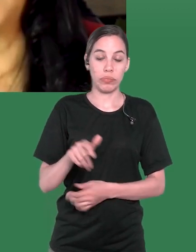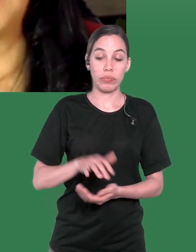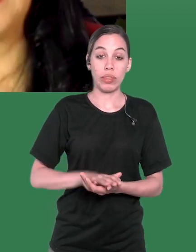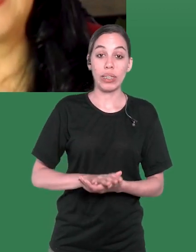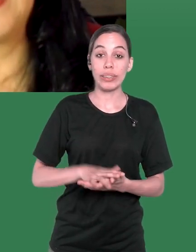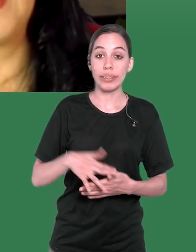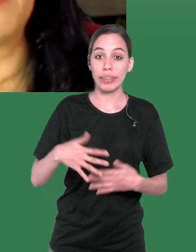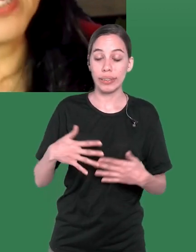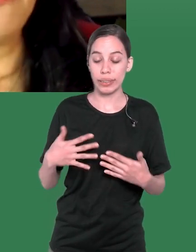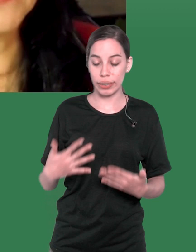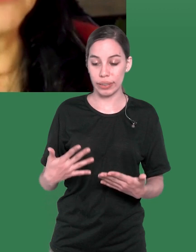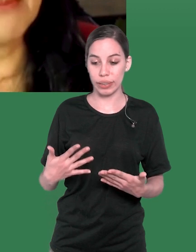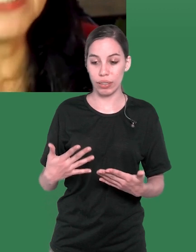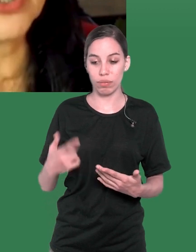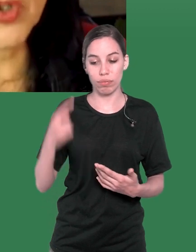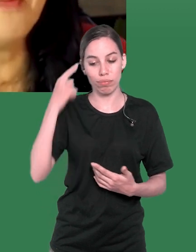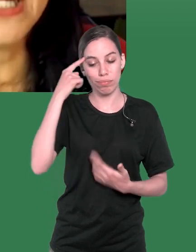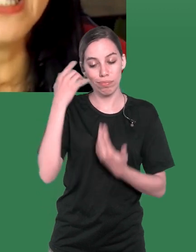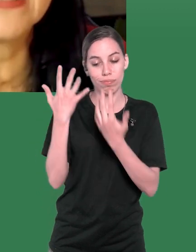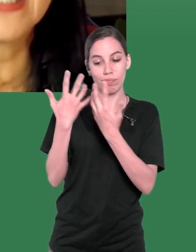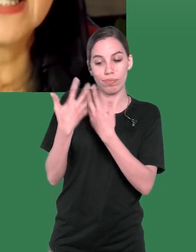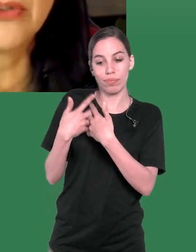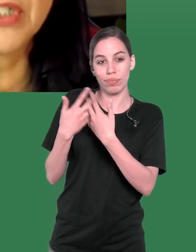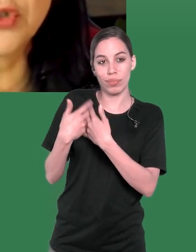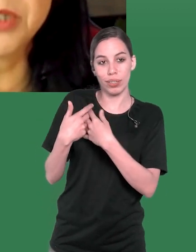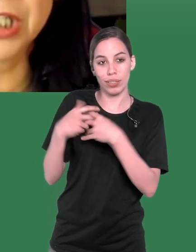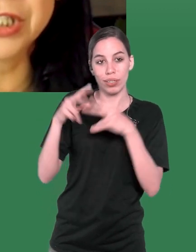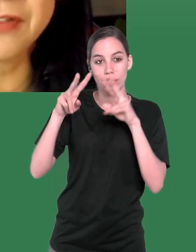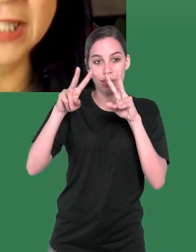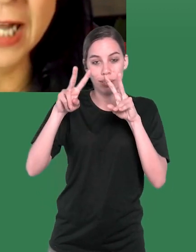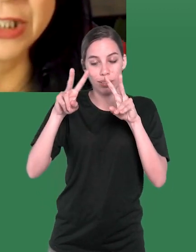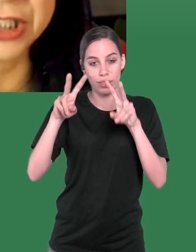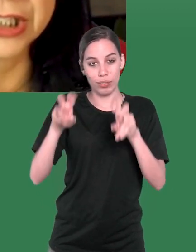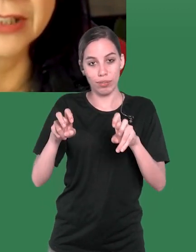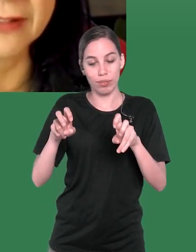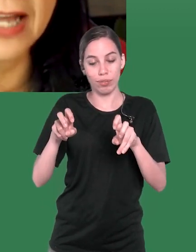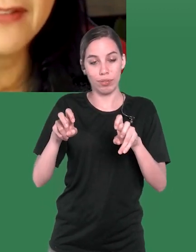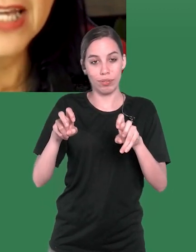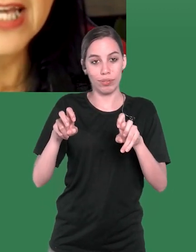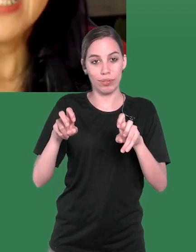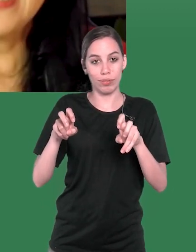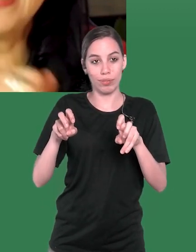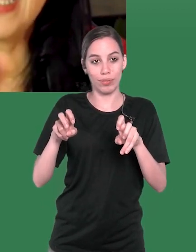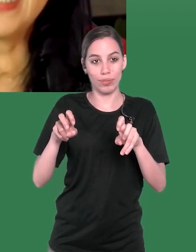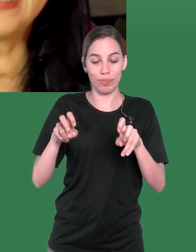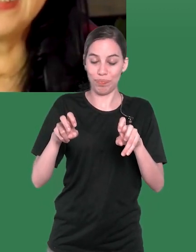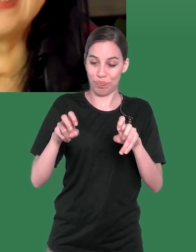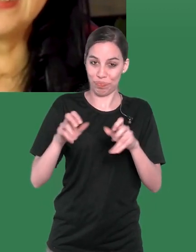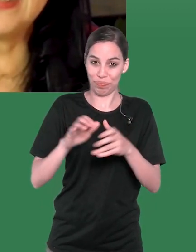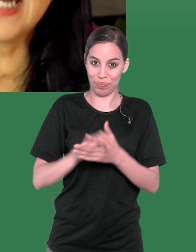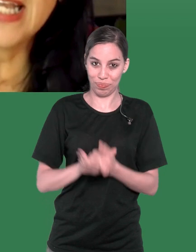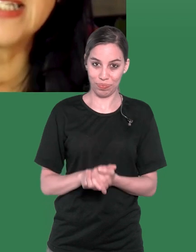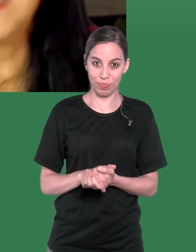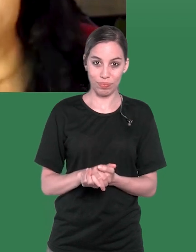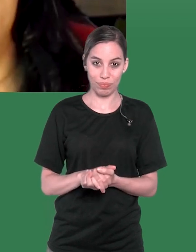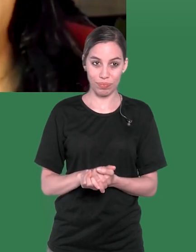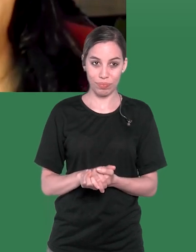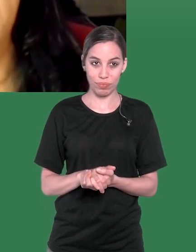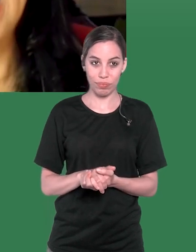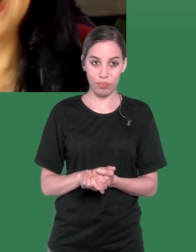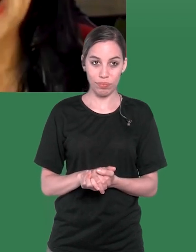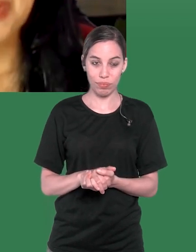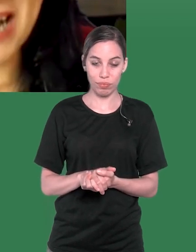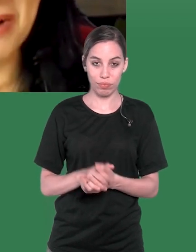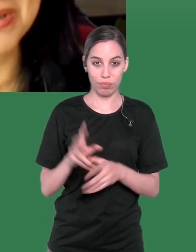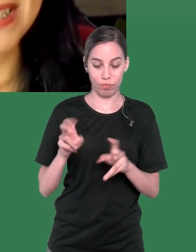Então, é uma reflexão mais sobre essa questão da subjetividade, né? E aí, nesse